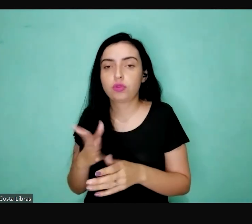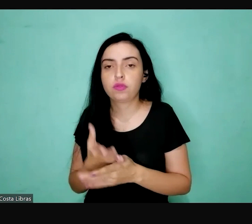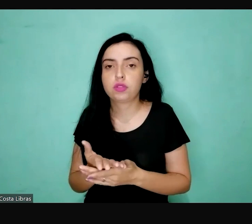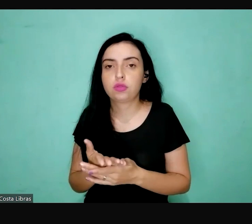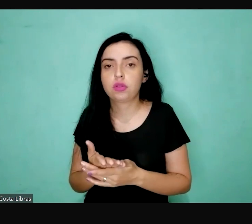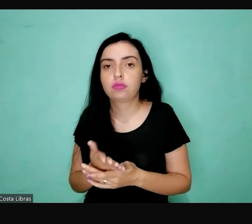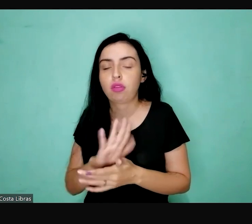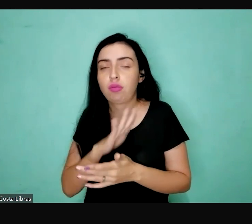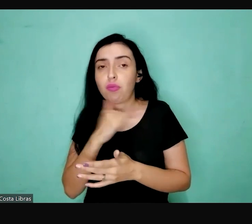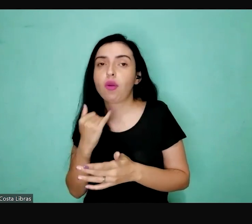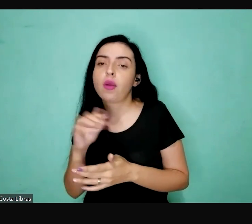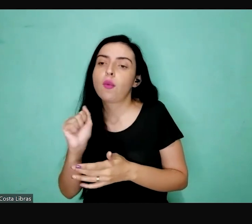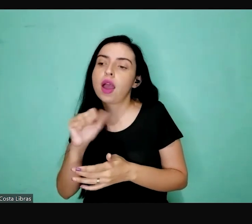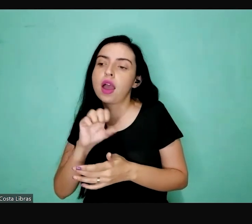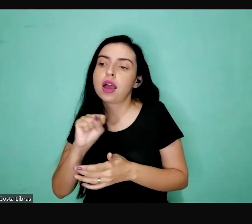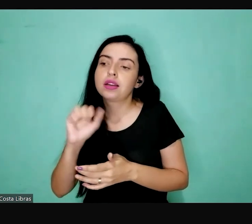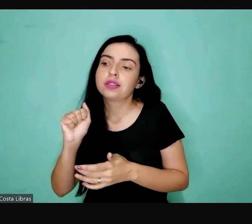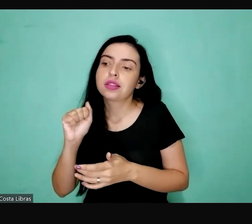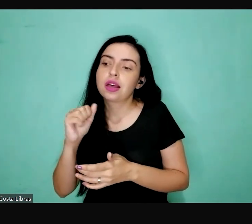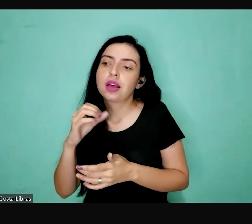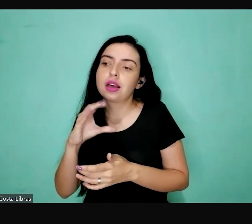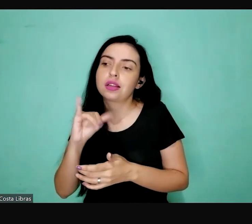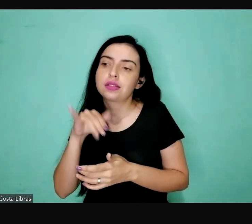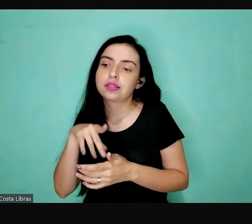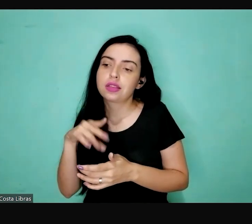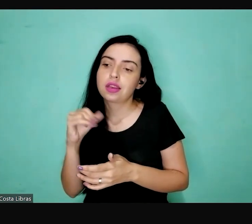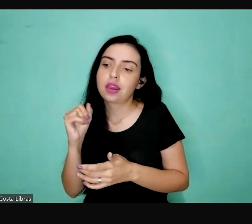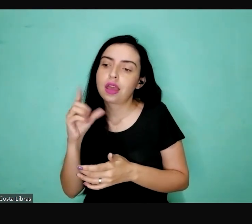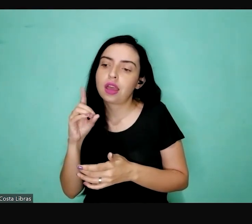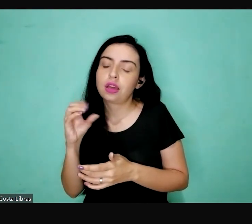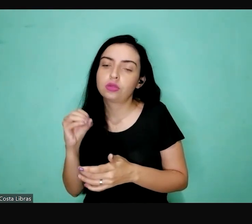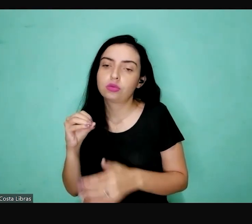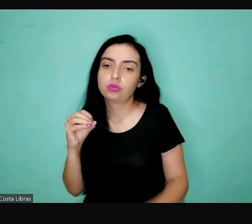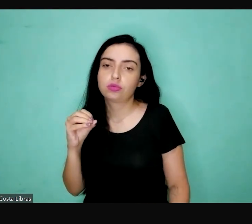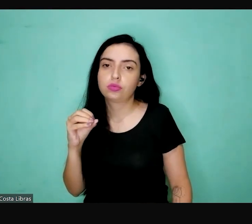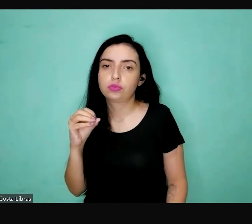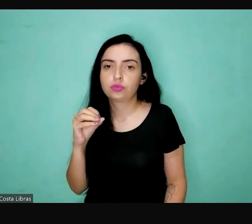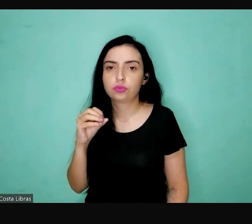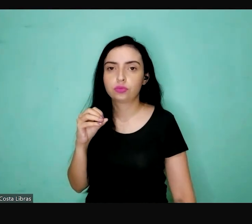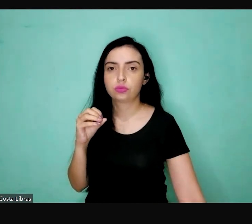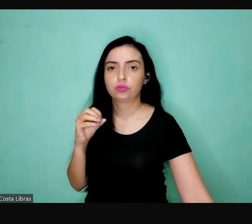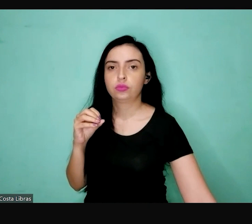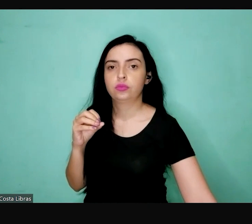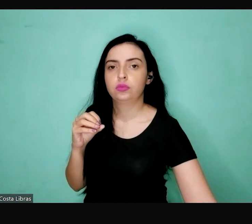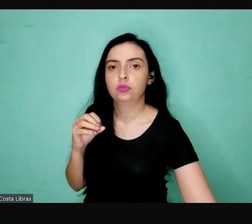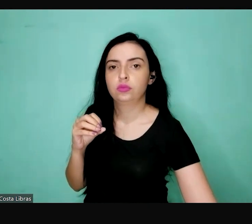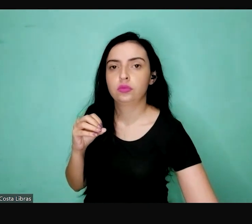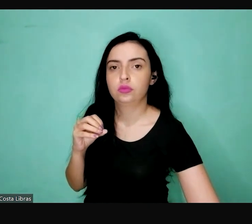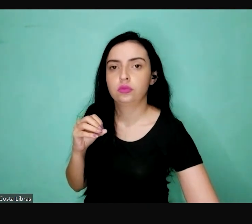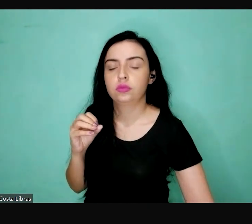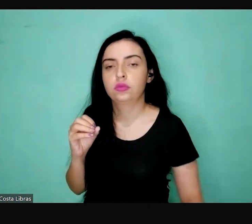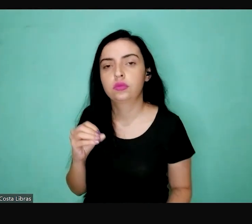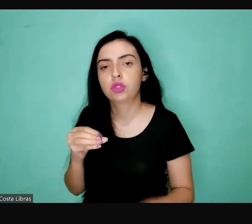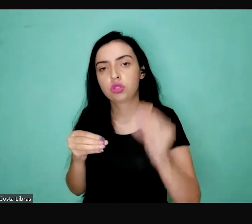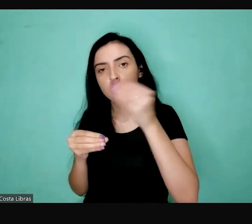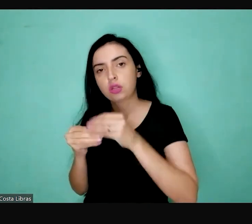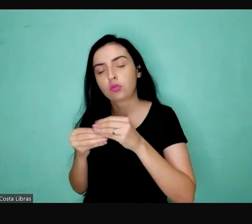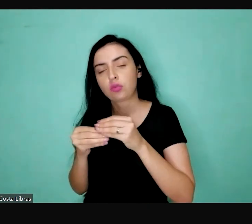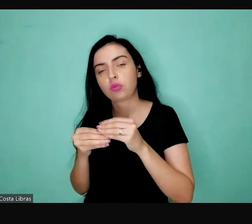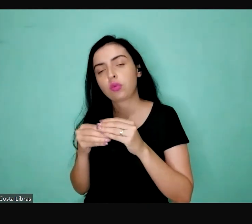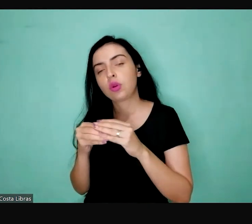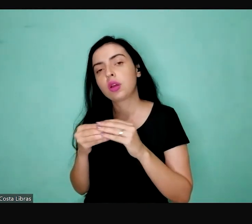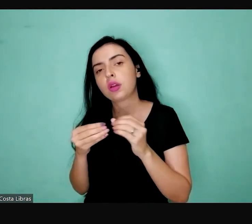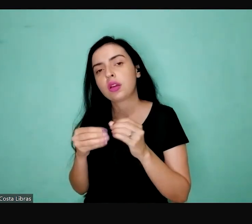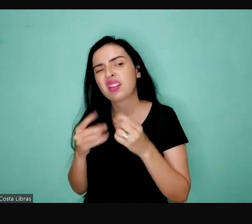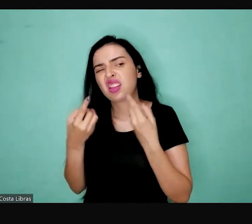assassinado pelo grupo terrorista ETA, Francisco Tomás y Valiente, adicionou ele criticou